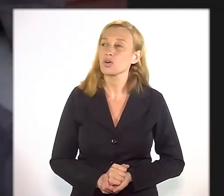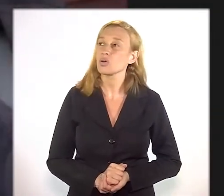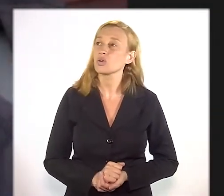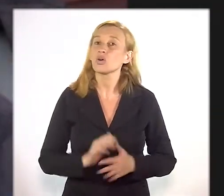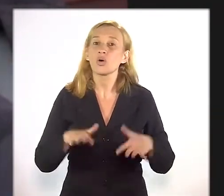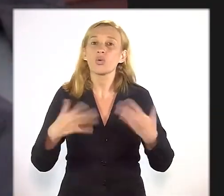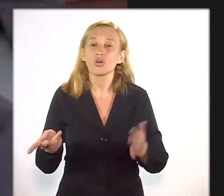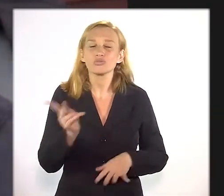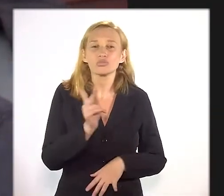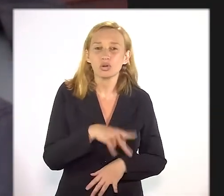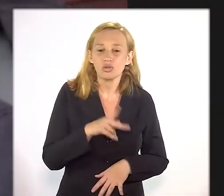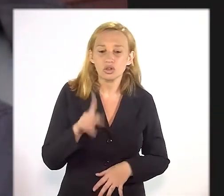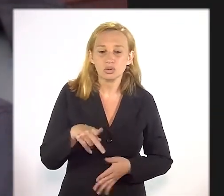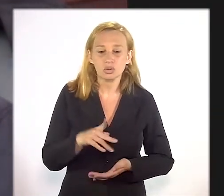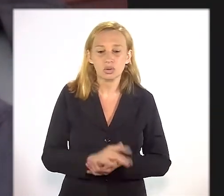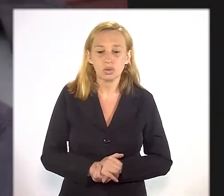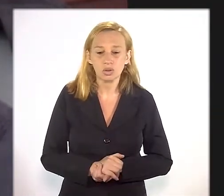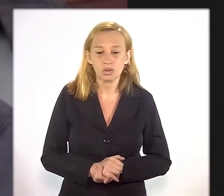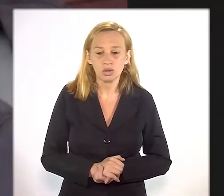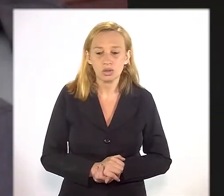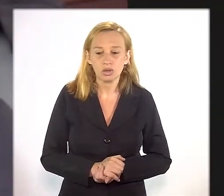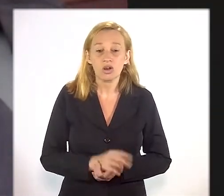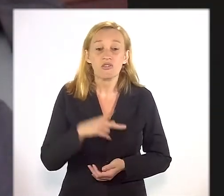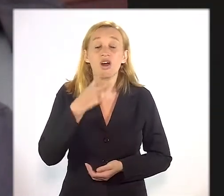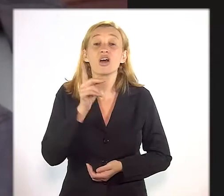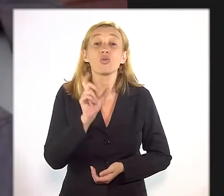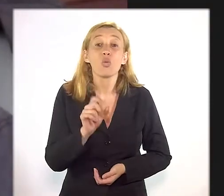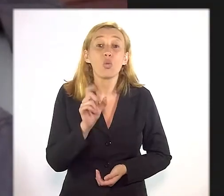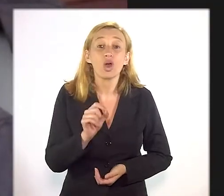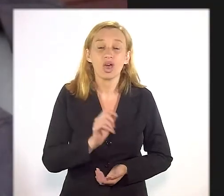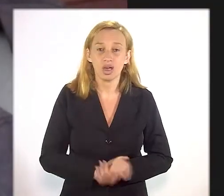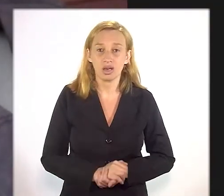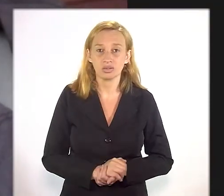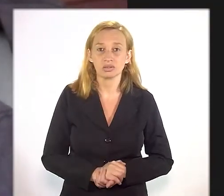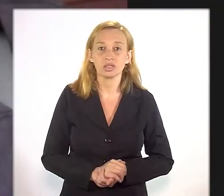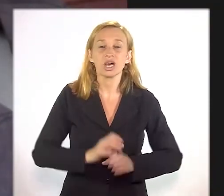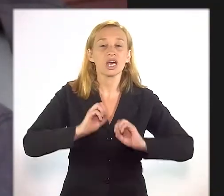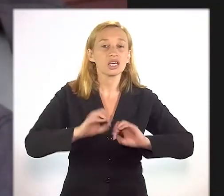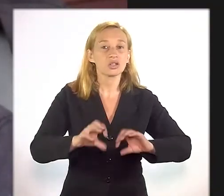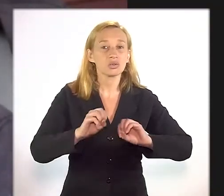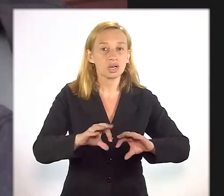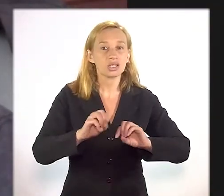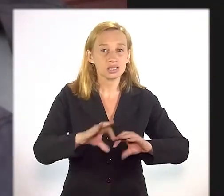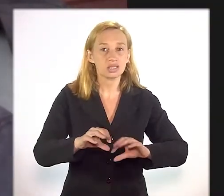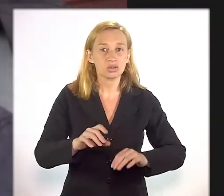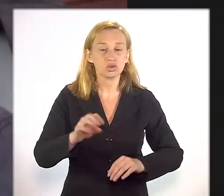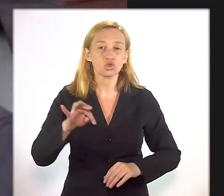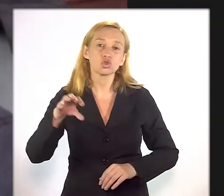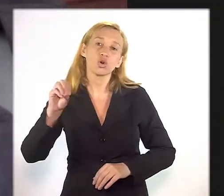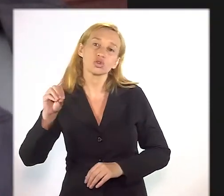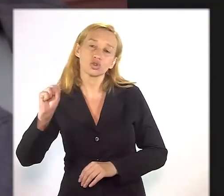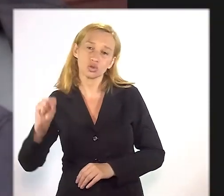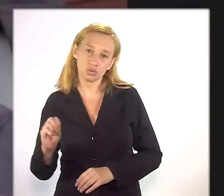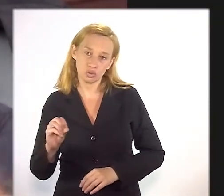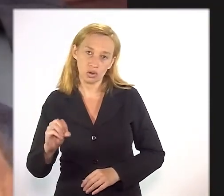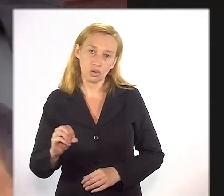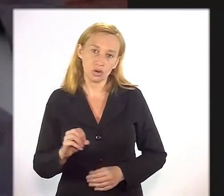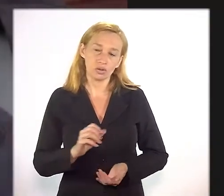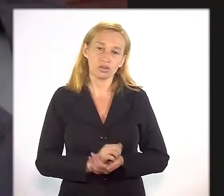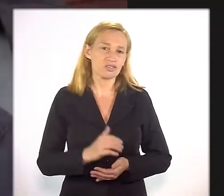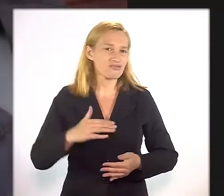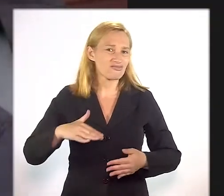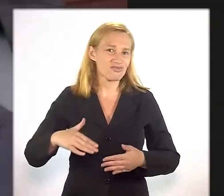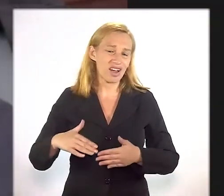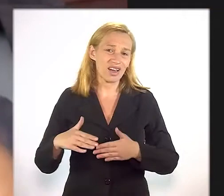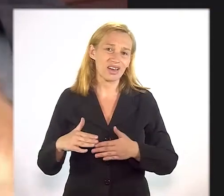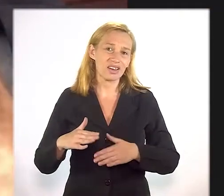que quando o professor, já agora, porque estou a falar de quê? De educação sociomoral, educação,